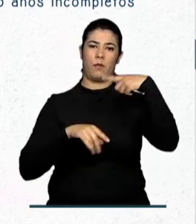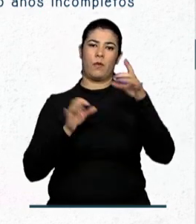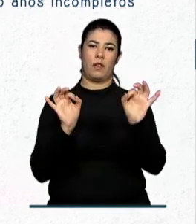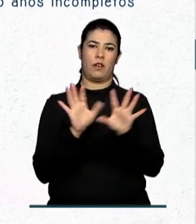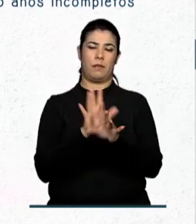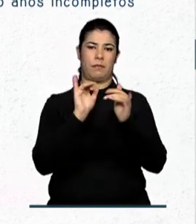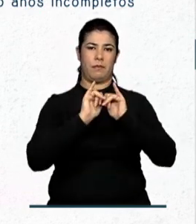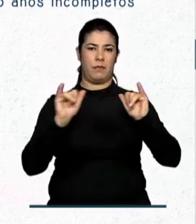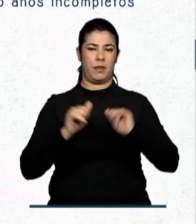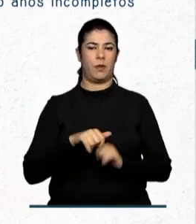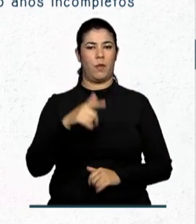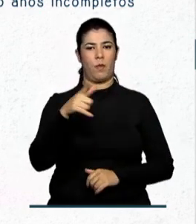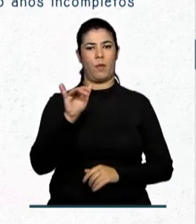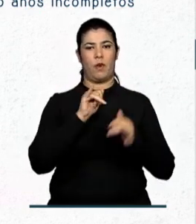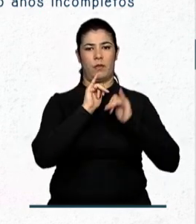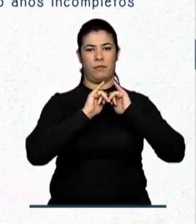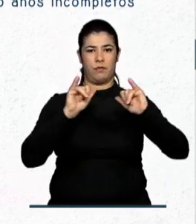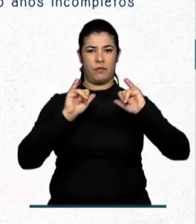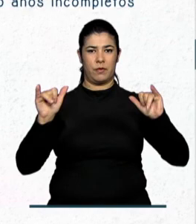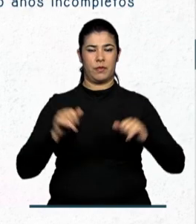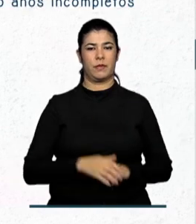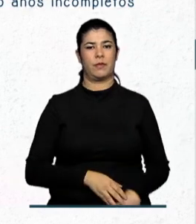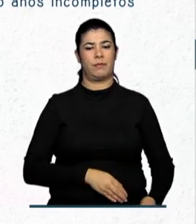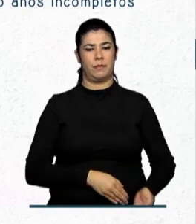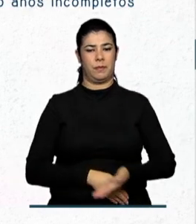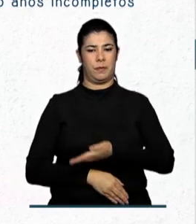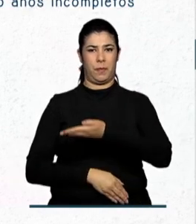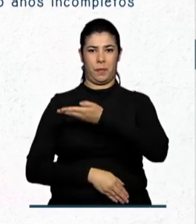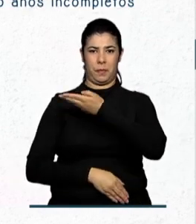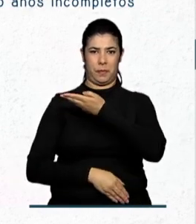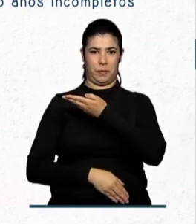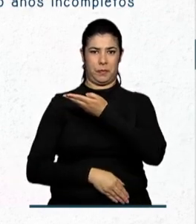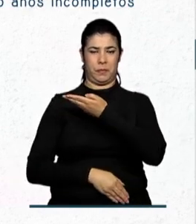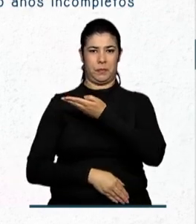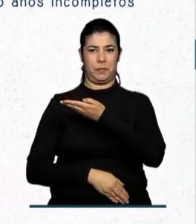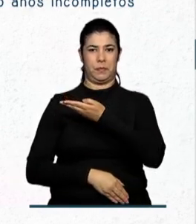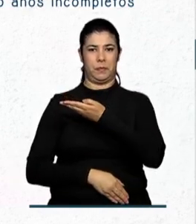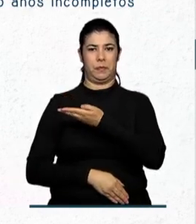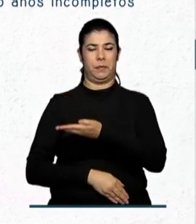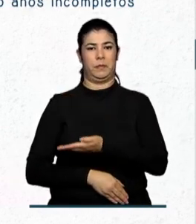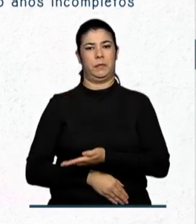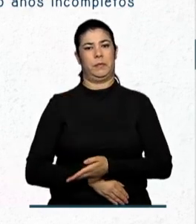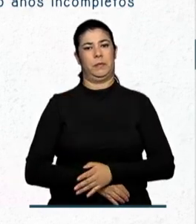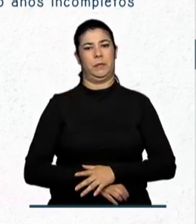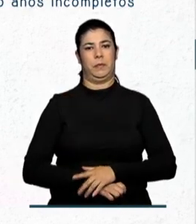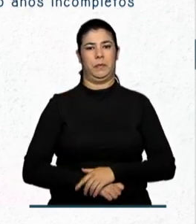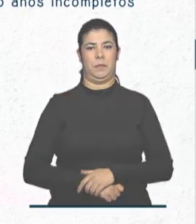da campanha mais informações em saúde. Gov. Br 1